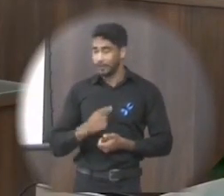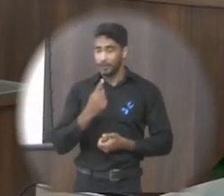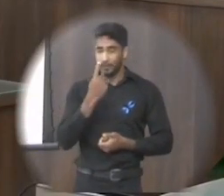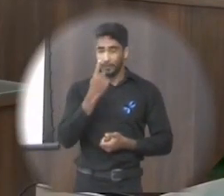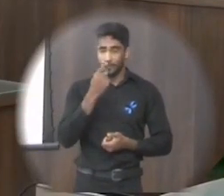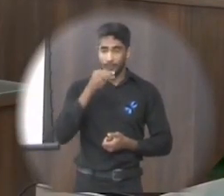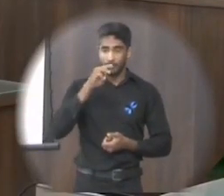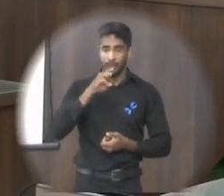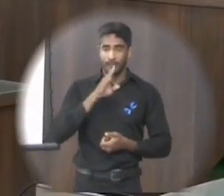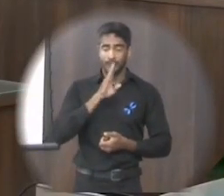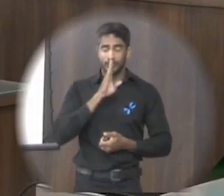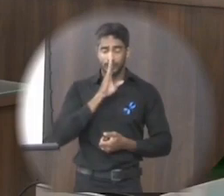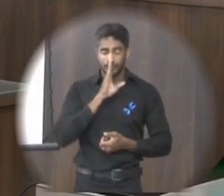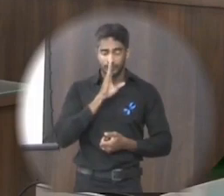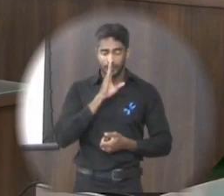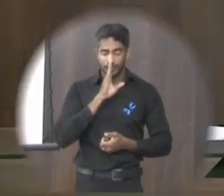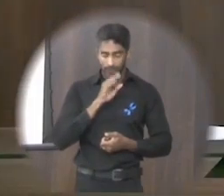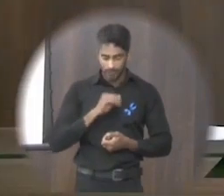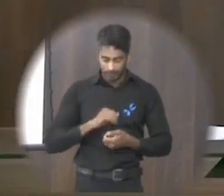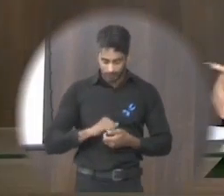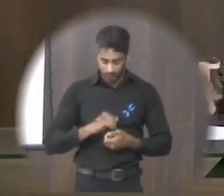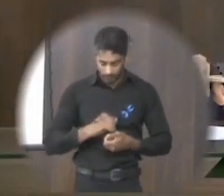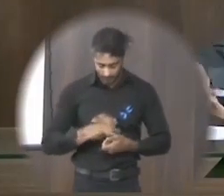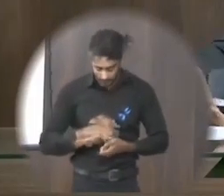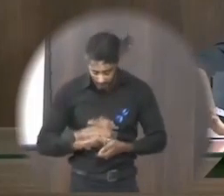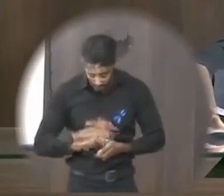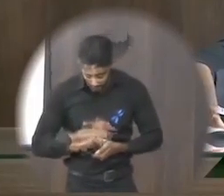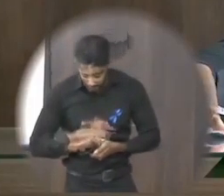gente vai fazer um momento, um minuto de silêncio.